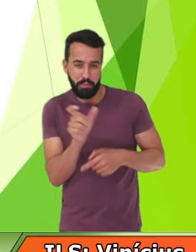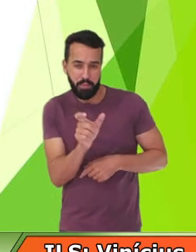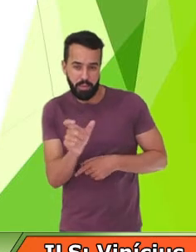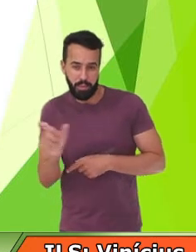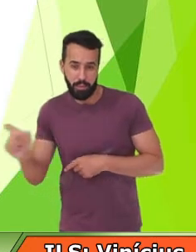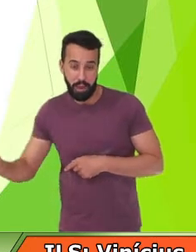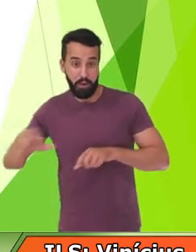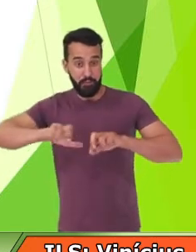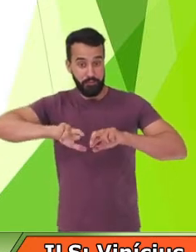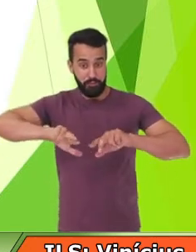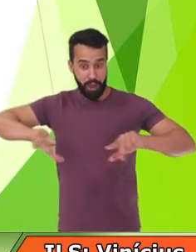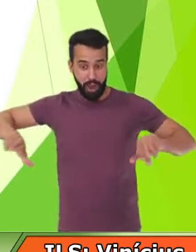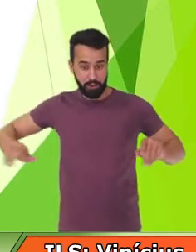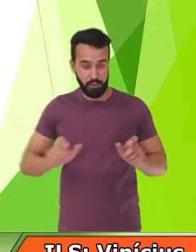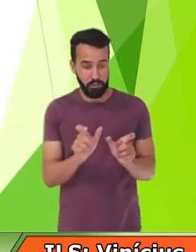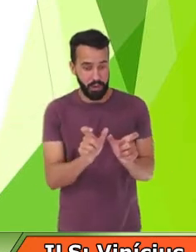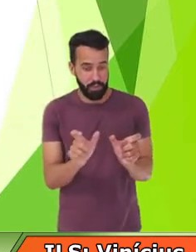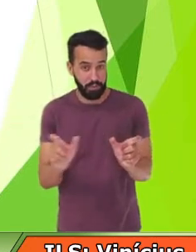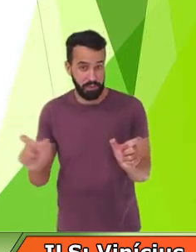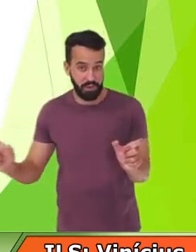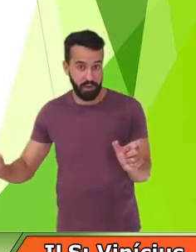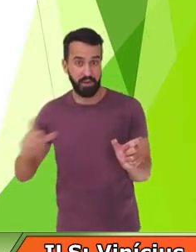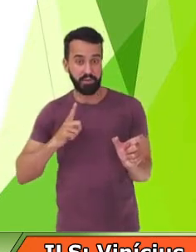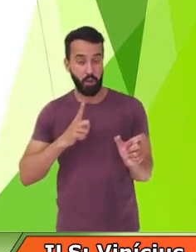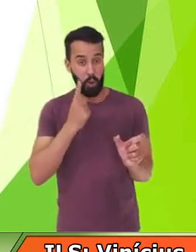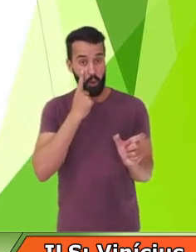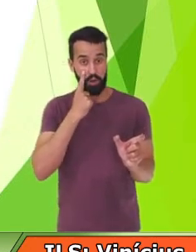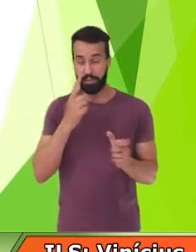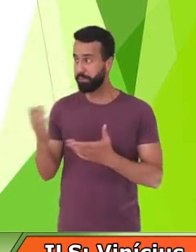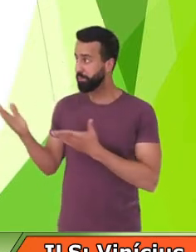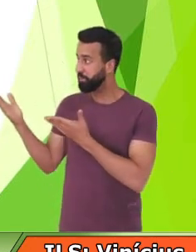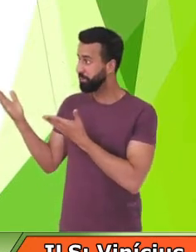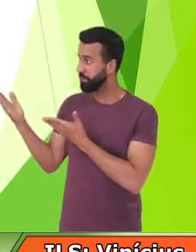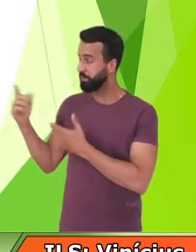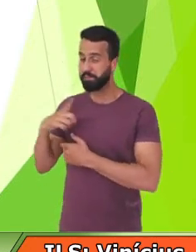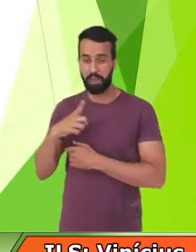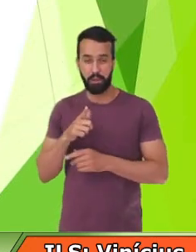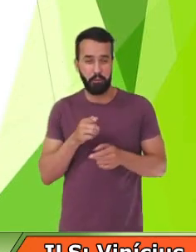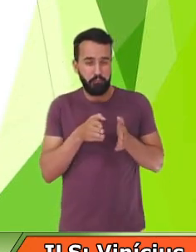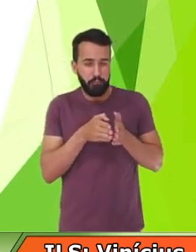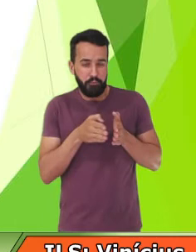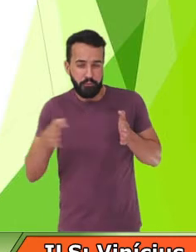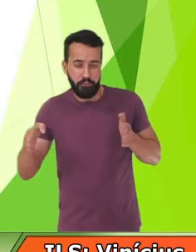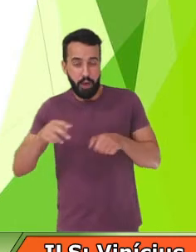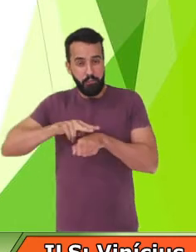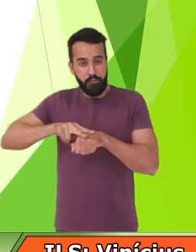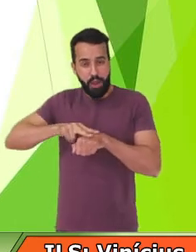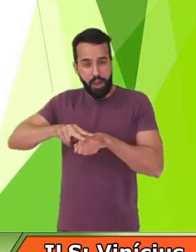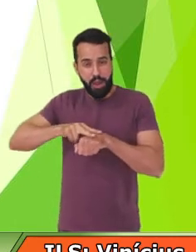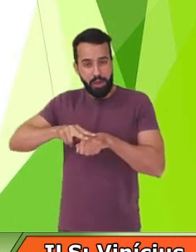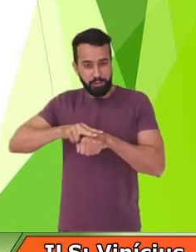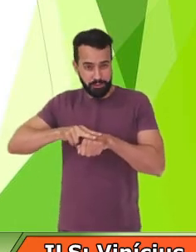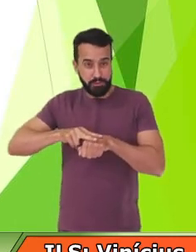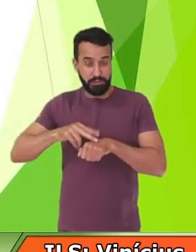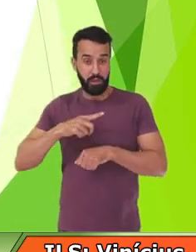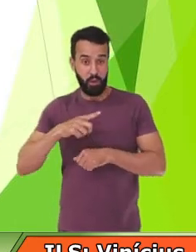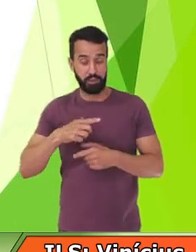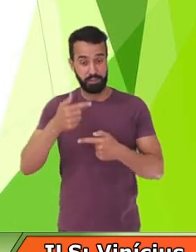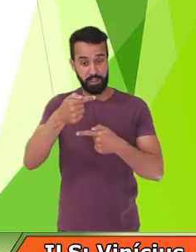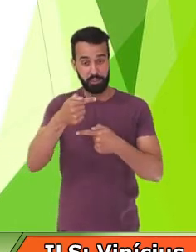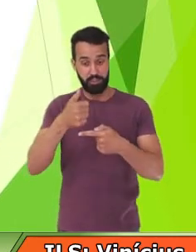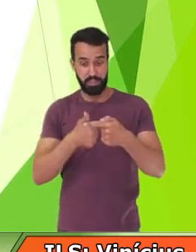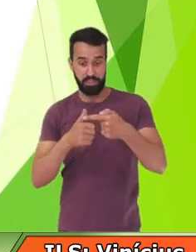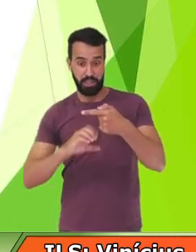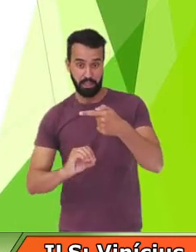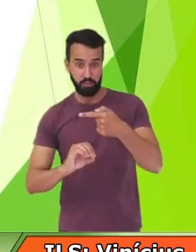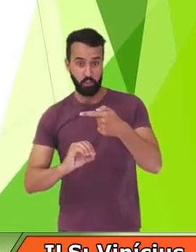de vários todos. Aqui representa parte de um todo. 7 décimos. Estou